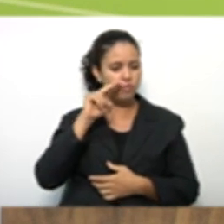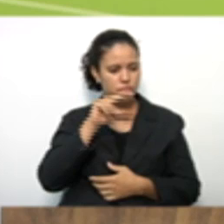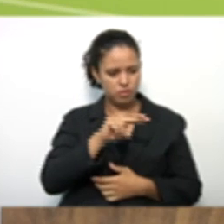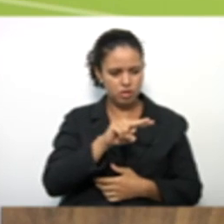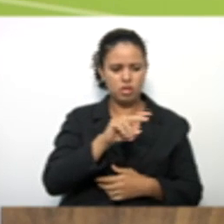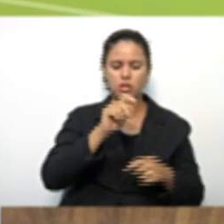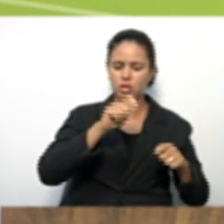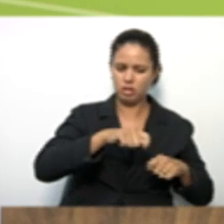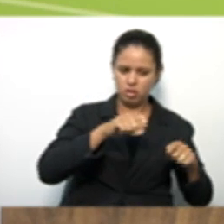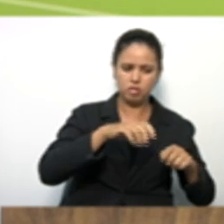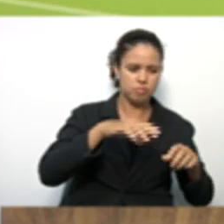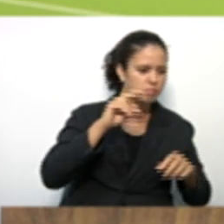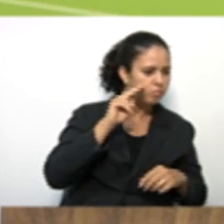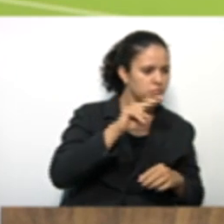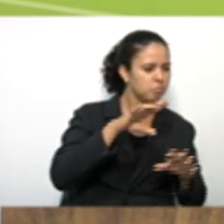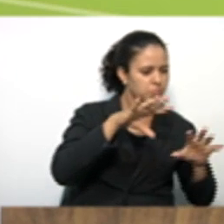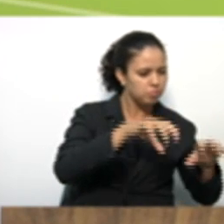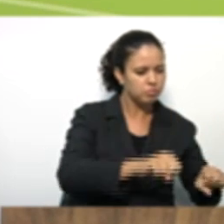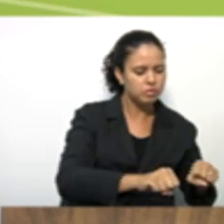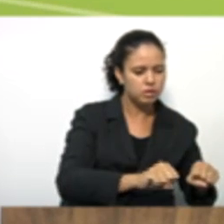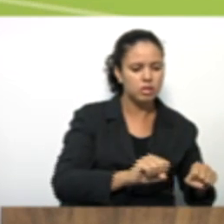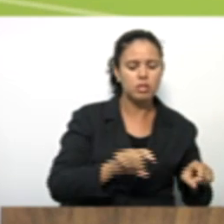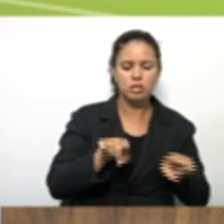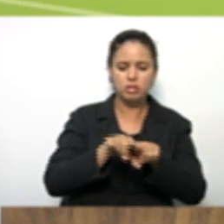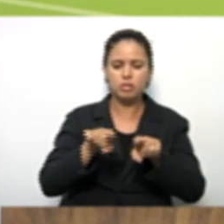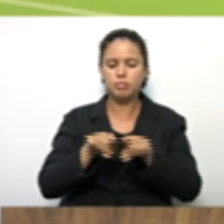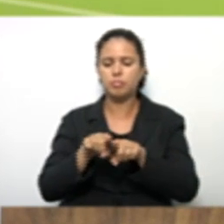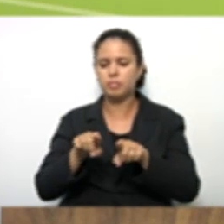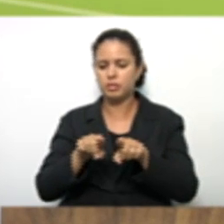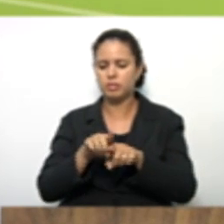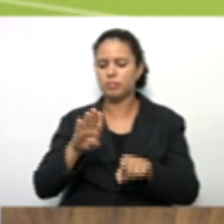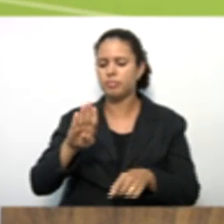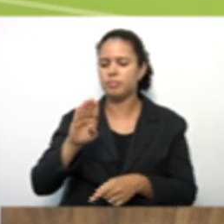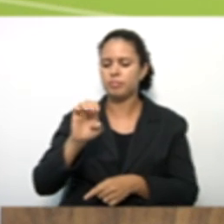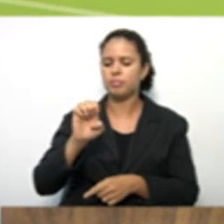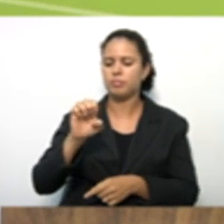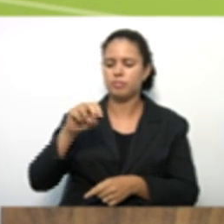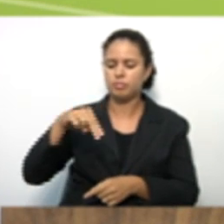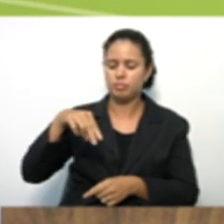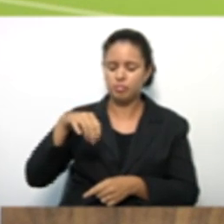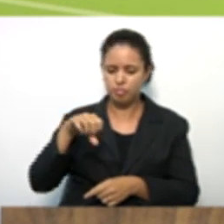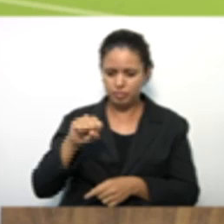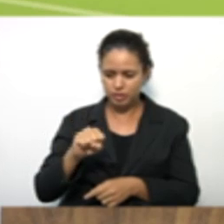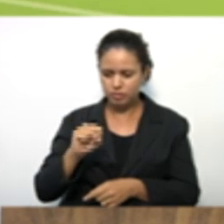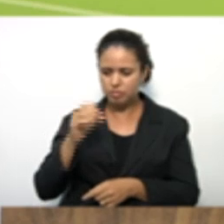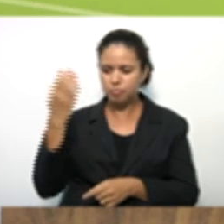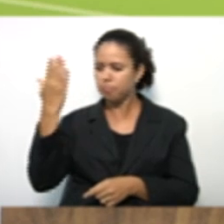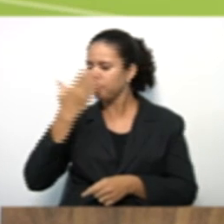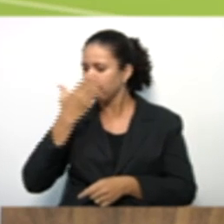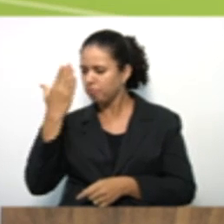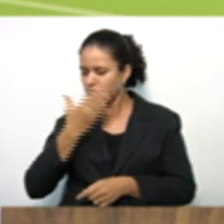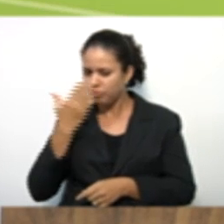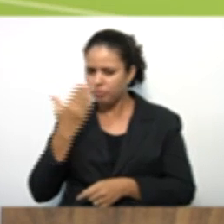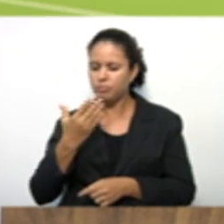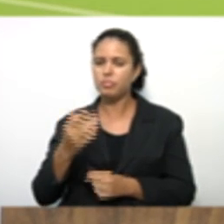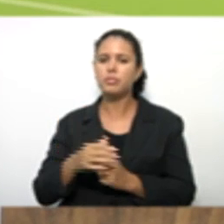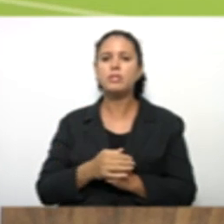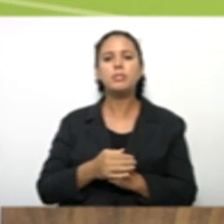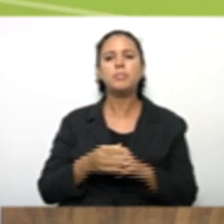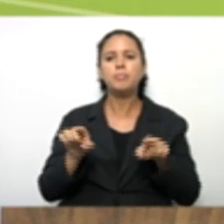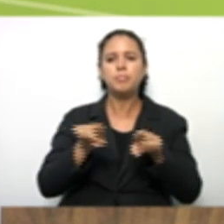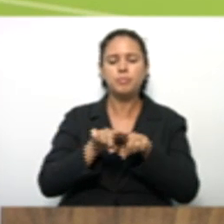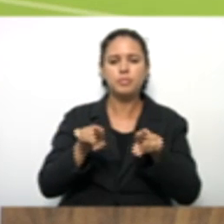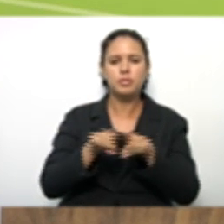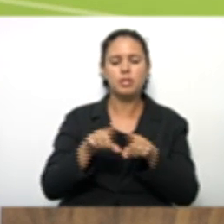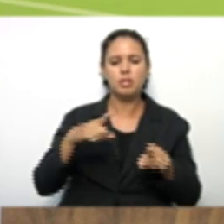E, ressaltando mais uma vez, além dos bens, temos os direitos. Lembra que eu falei? Aquele dinheiro que seu irmão está